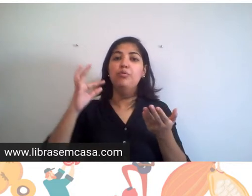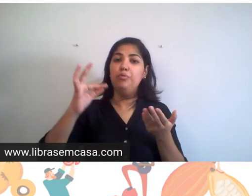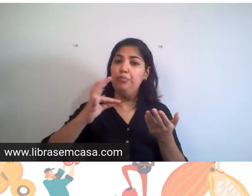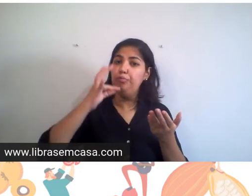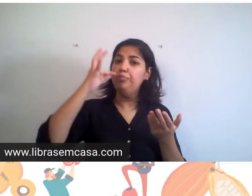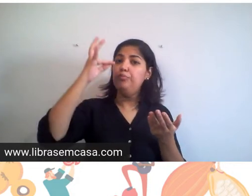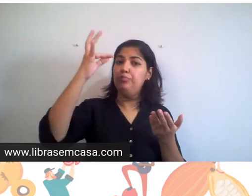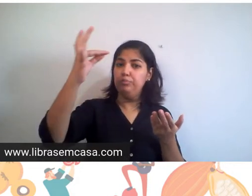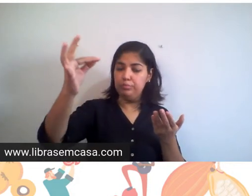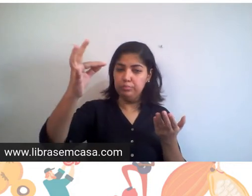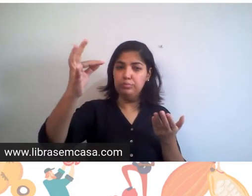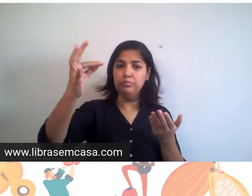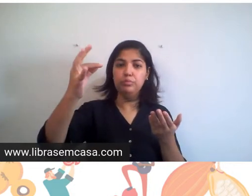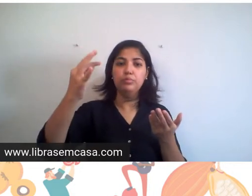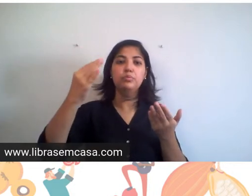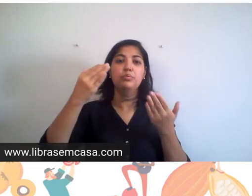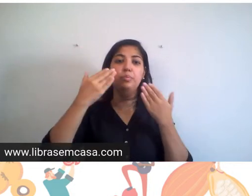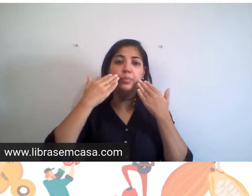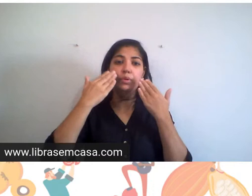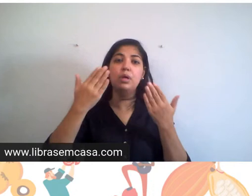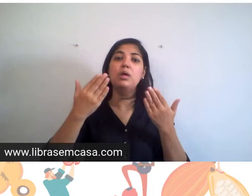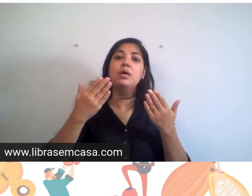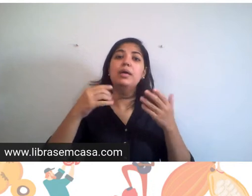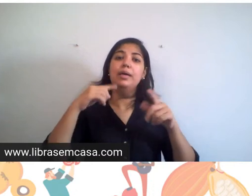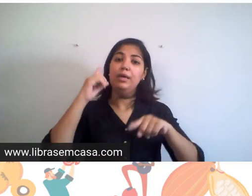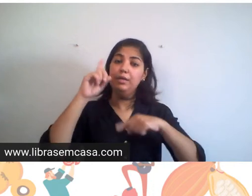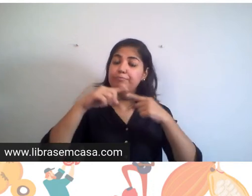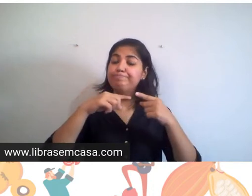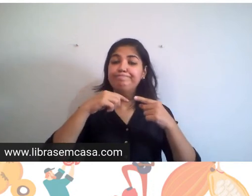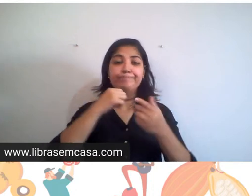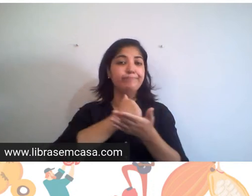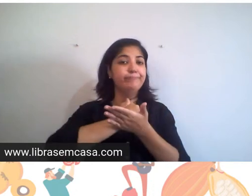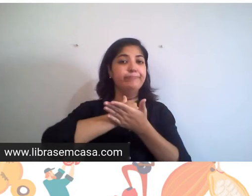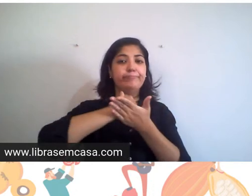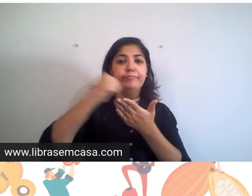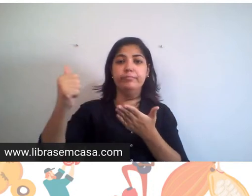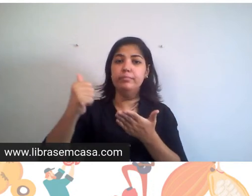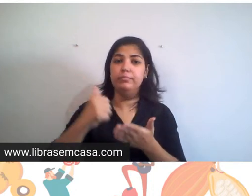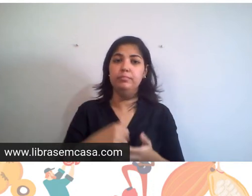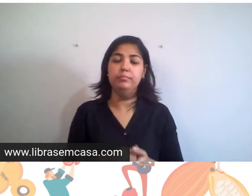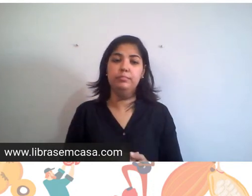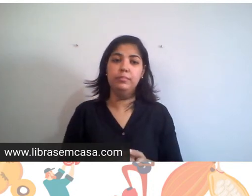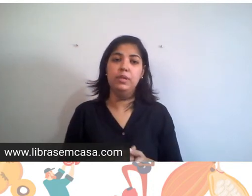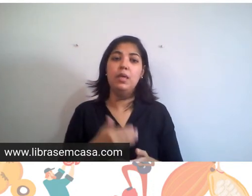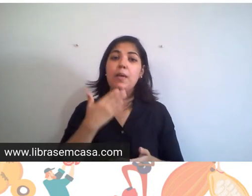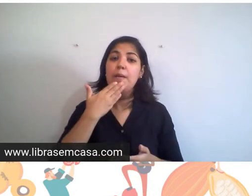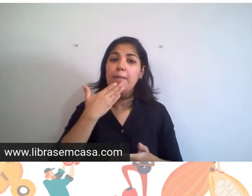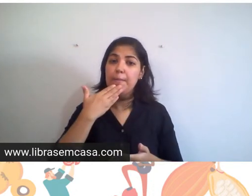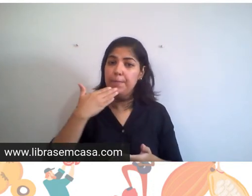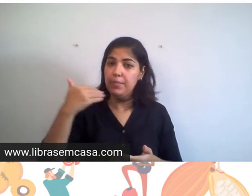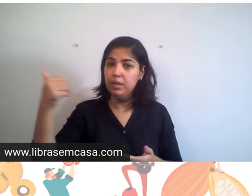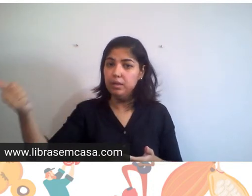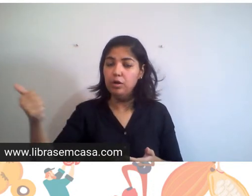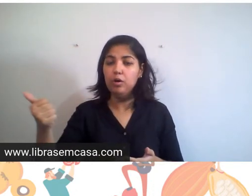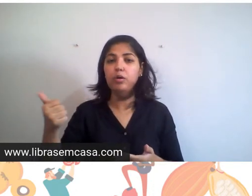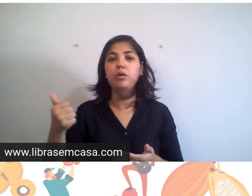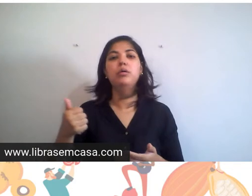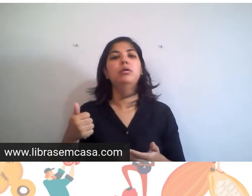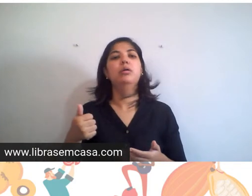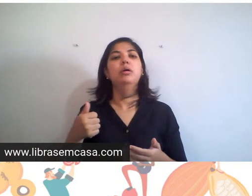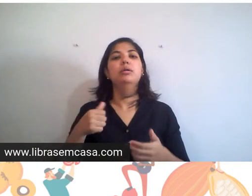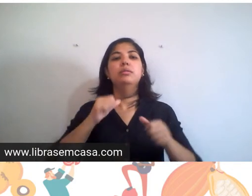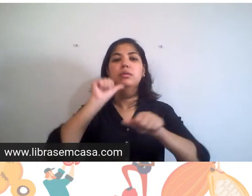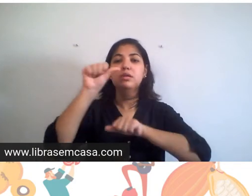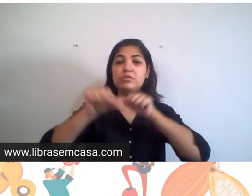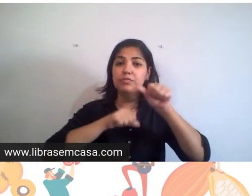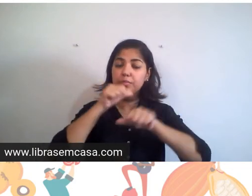geral apenas quando for tarde demais, né? Mas melhor ser inevitável desse jeito do que, de fato, a